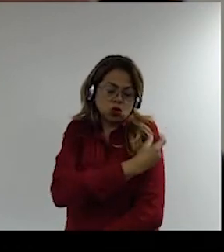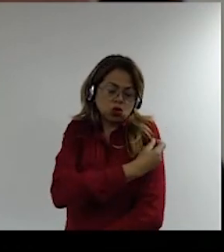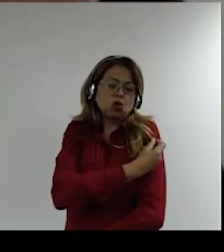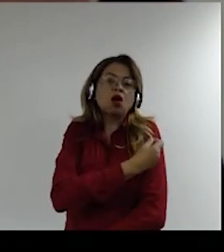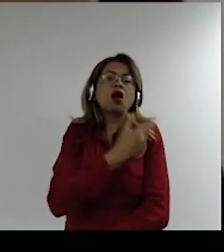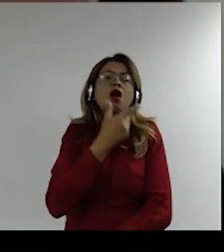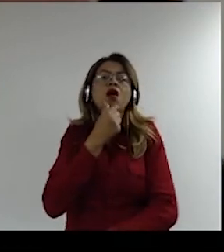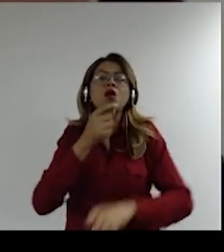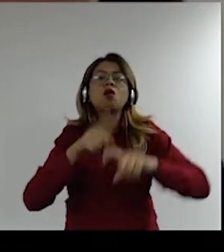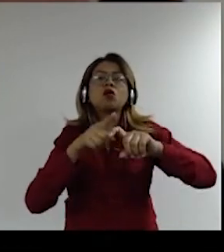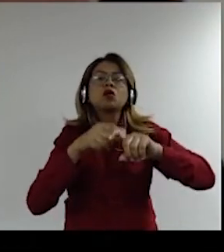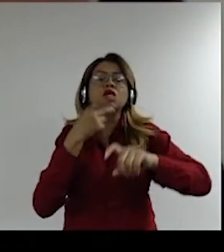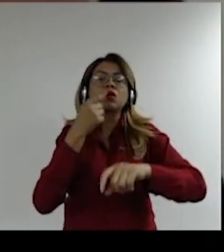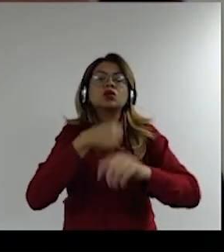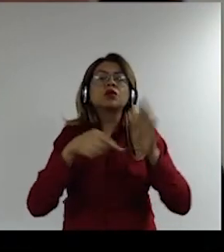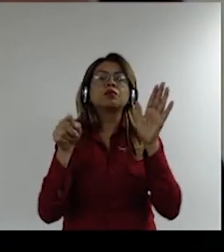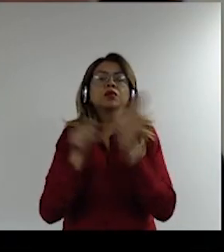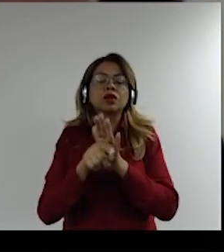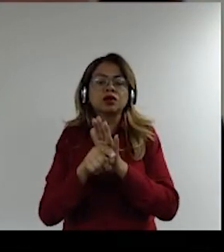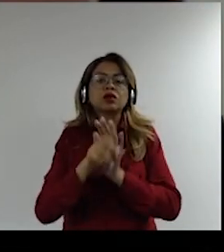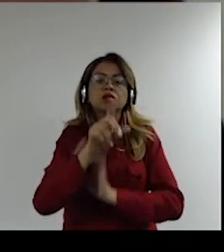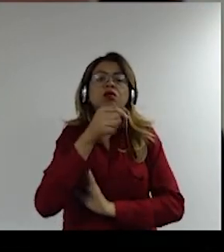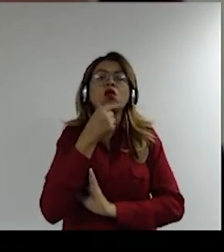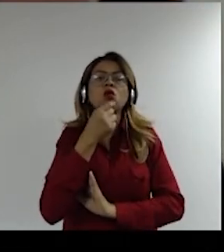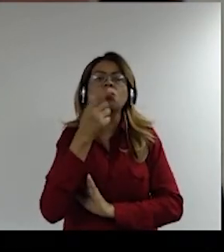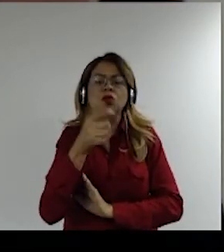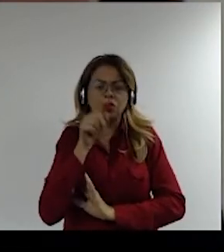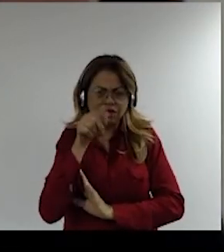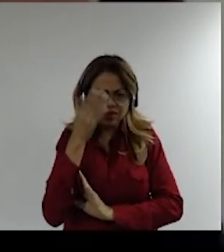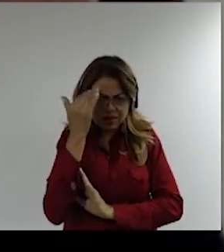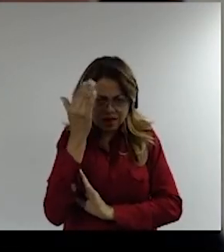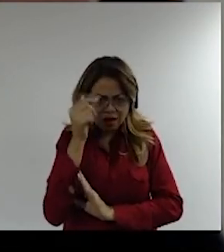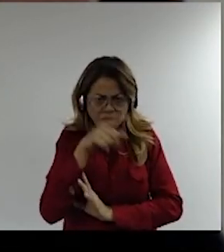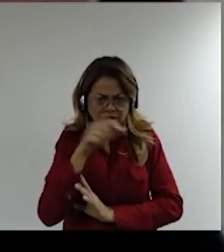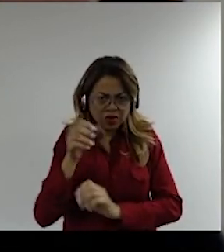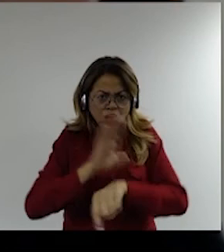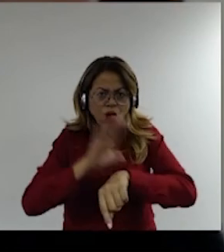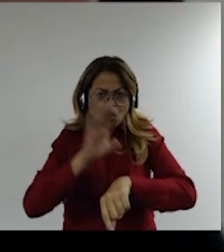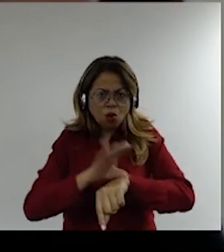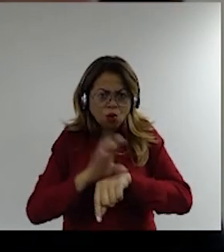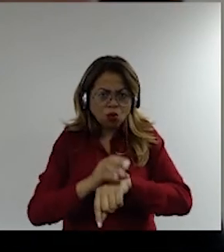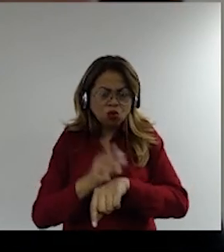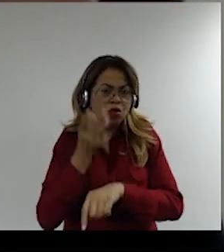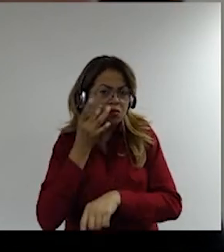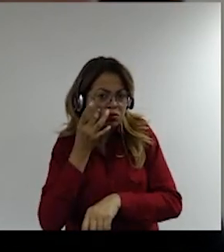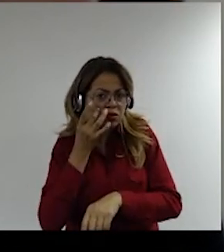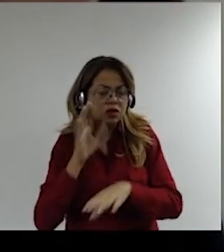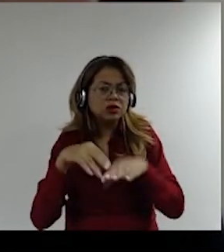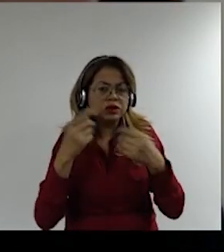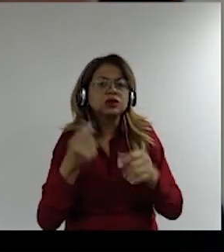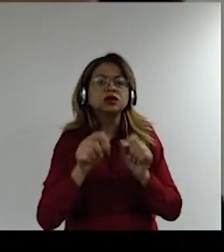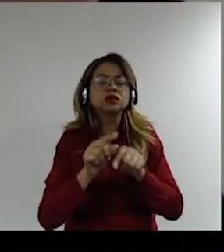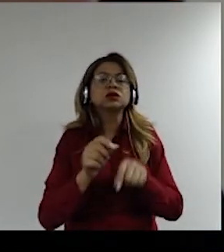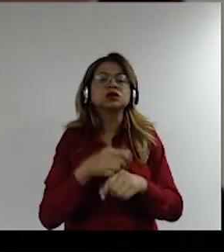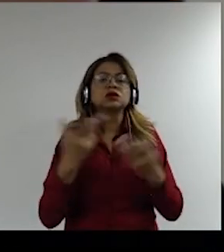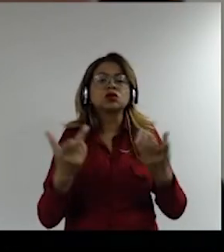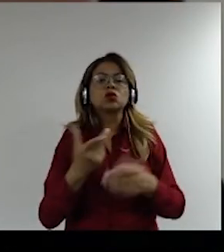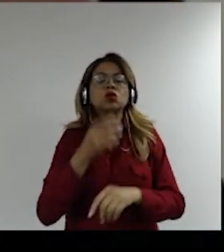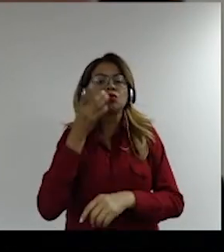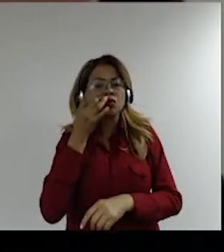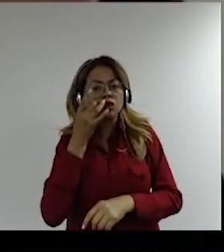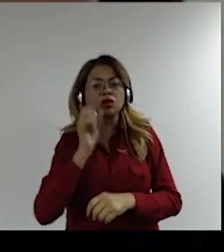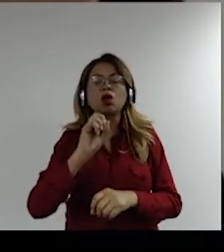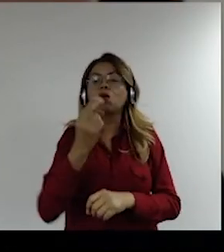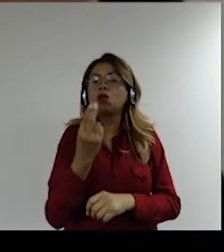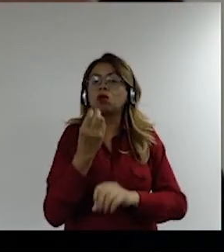tomar injeção, você vai chegar lá e perguntar, minha filha ou meu filho, você fez seu curso de enfermagem? Fez. Seu curso de enfermagem